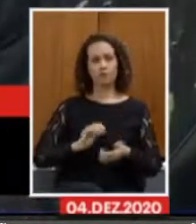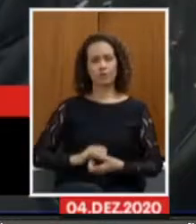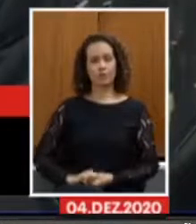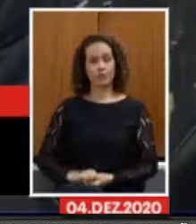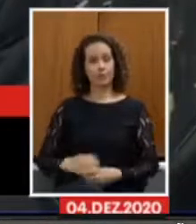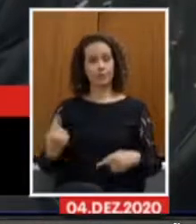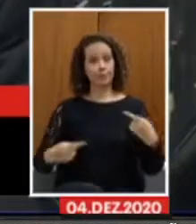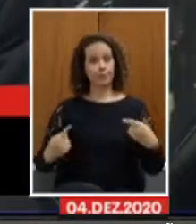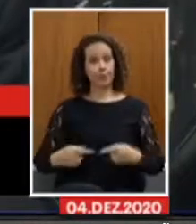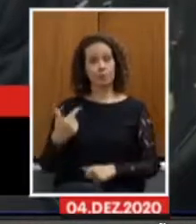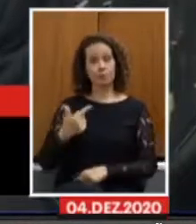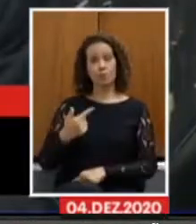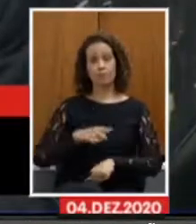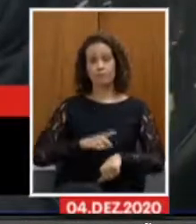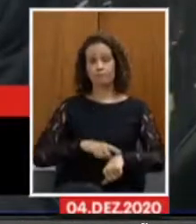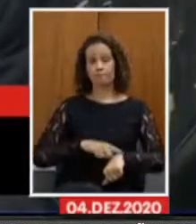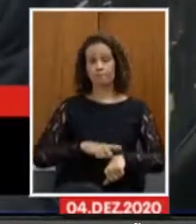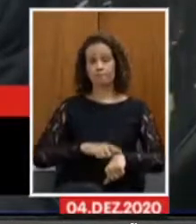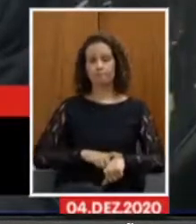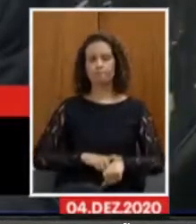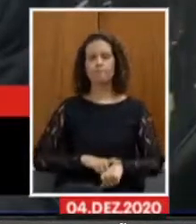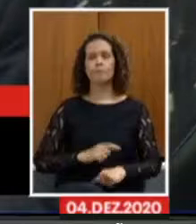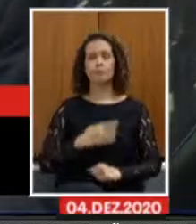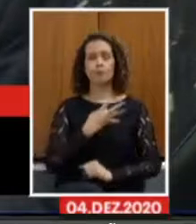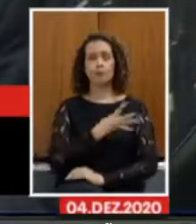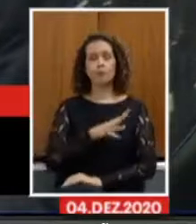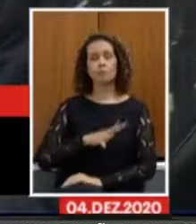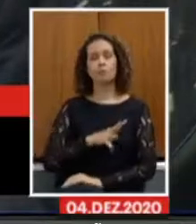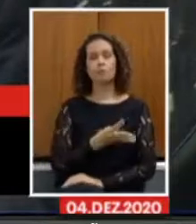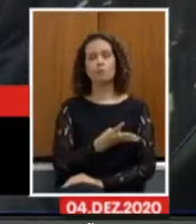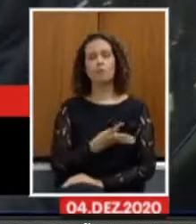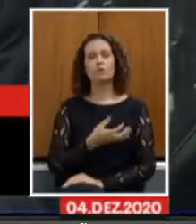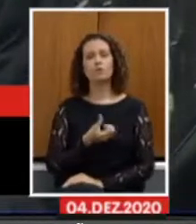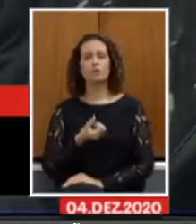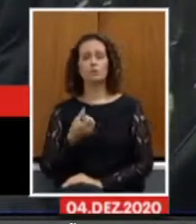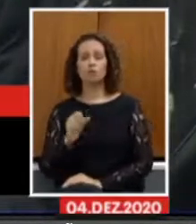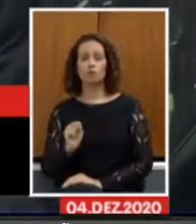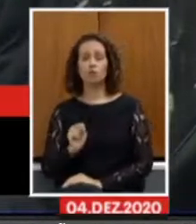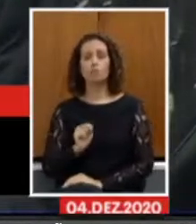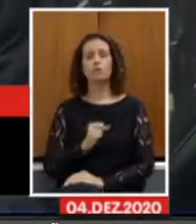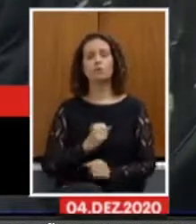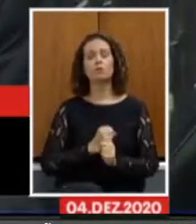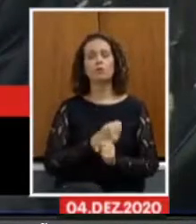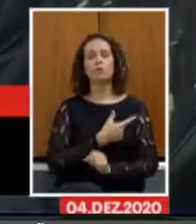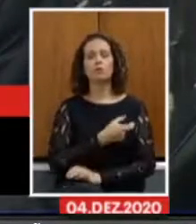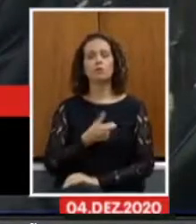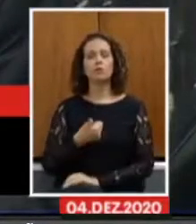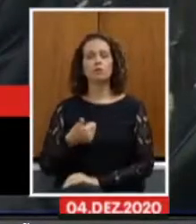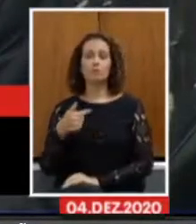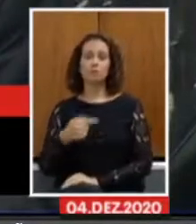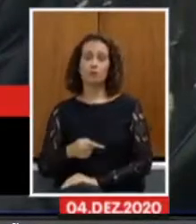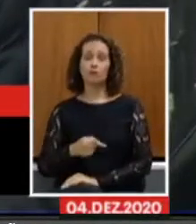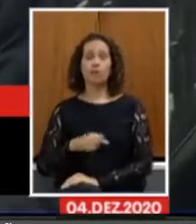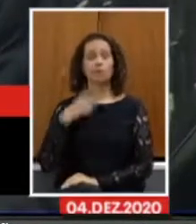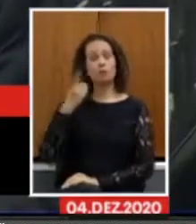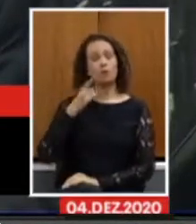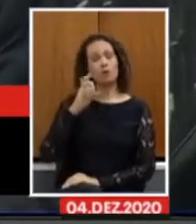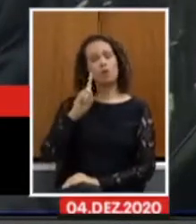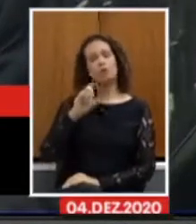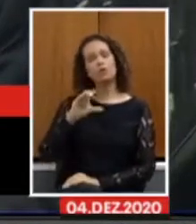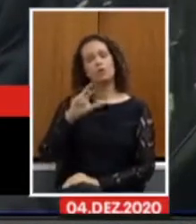segundo turno do projeto de lei de número 4.868 de 2017 do deputado Cristiano Silveira,